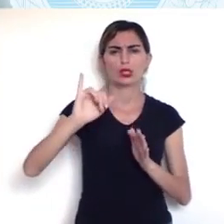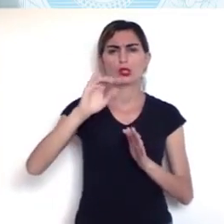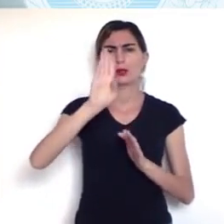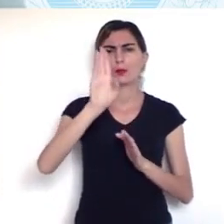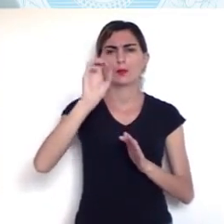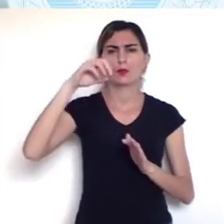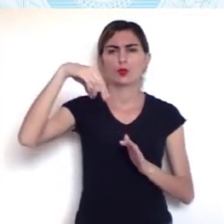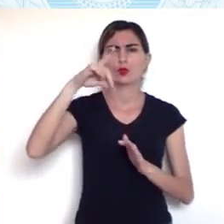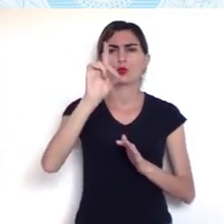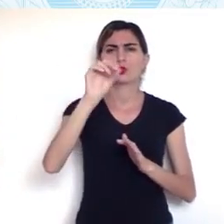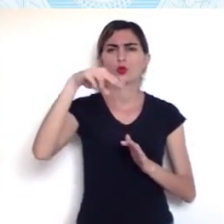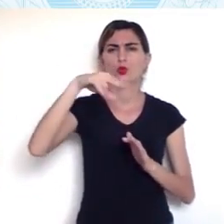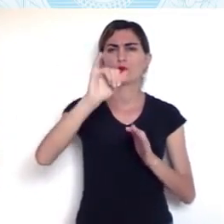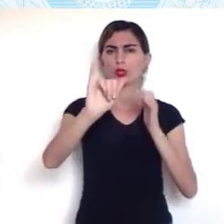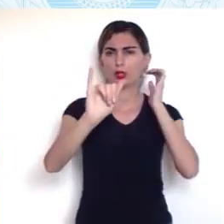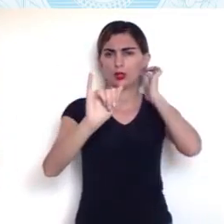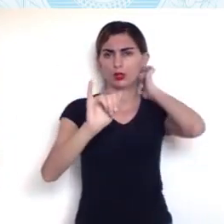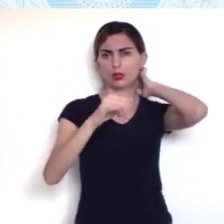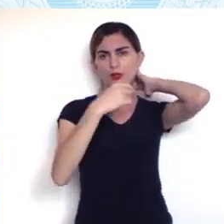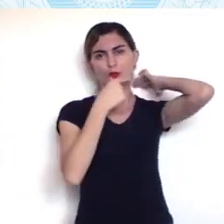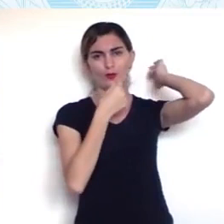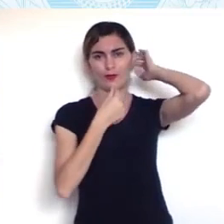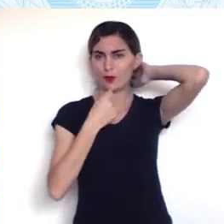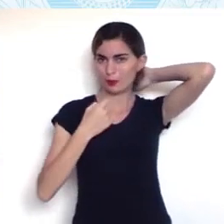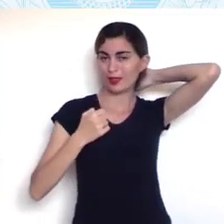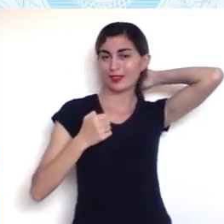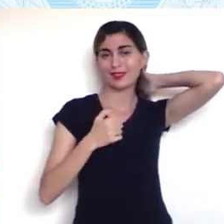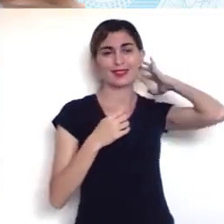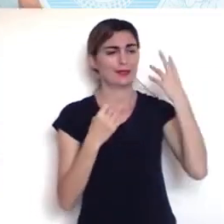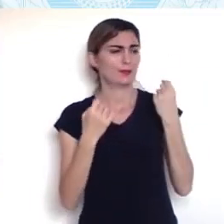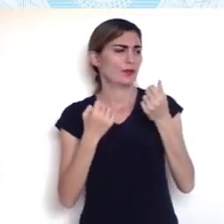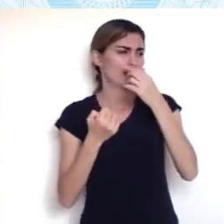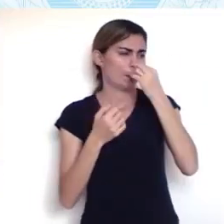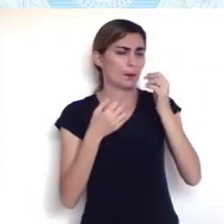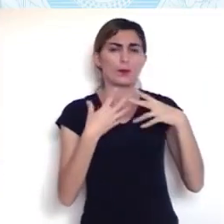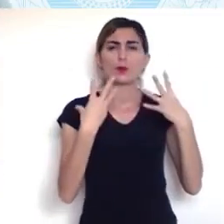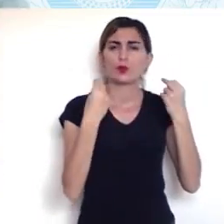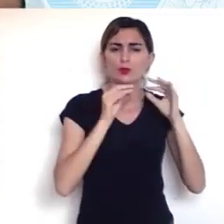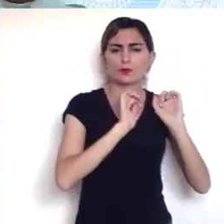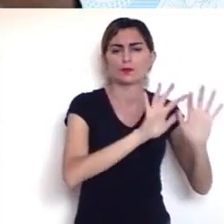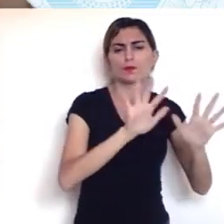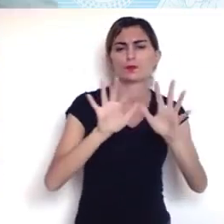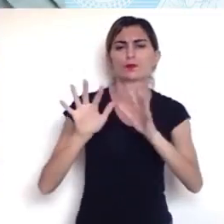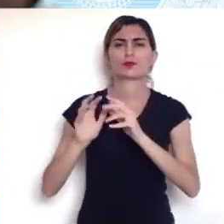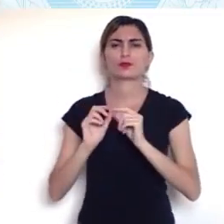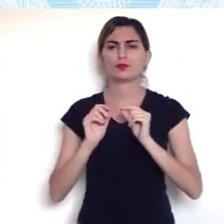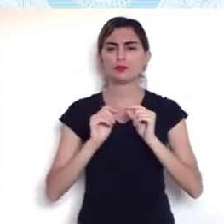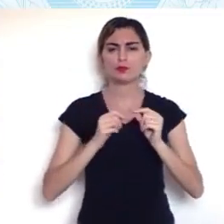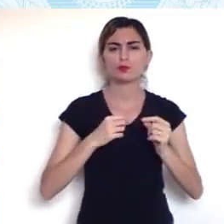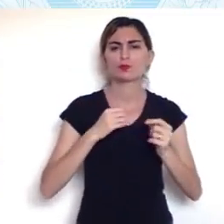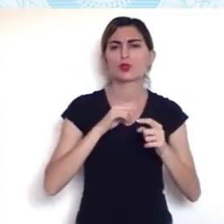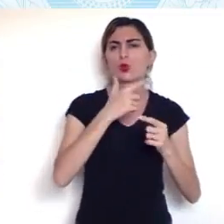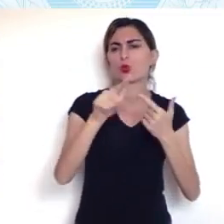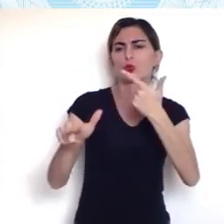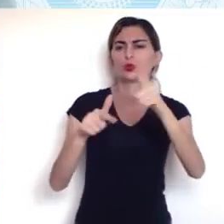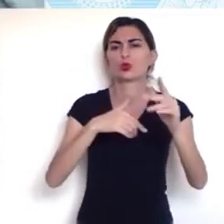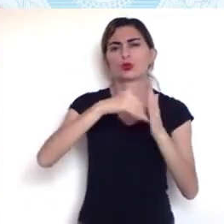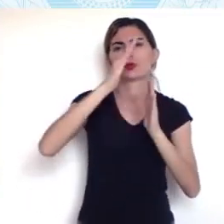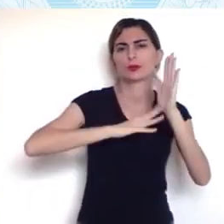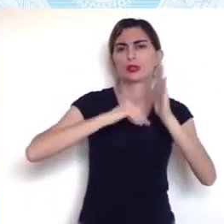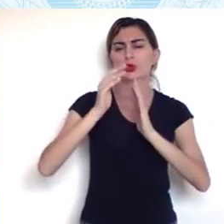Bondone. Giotto di Bondone, que muito influenciou os